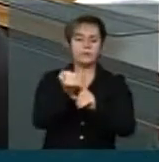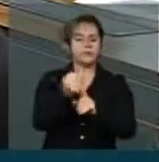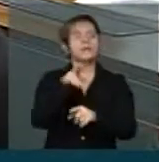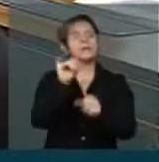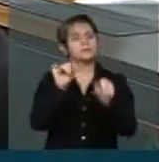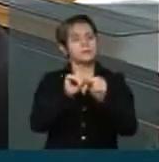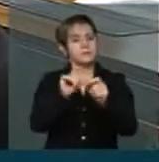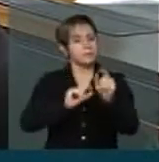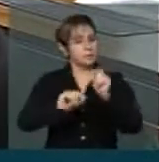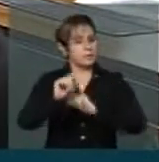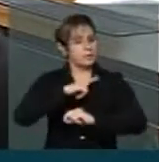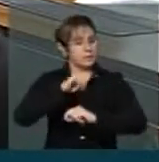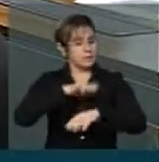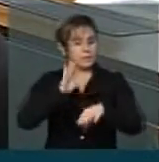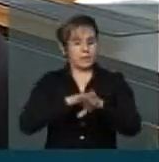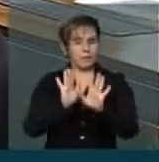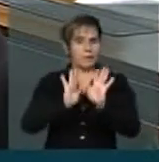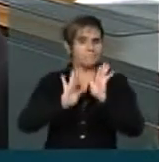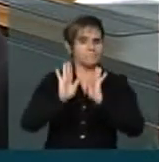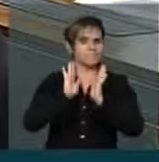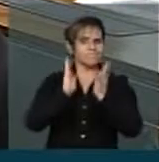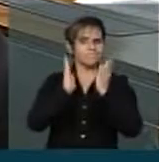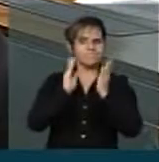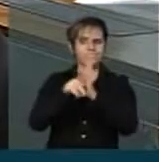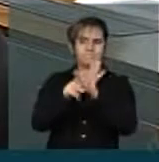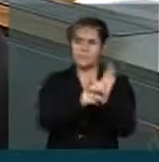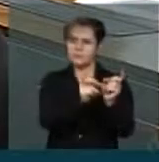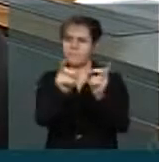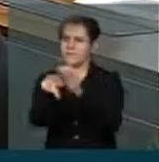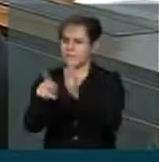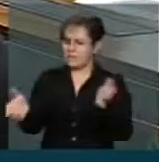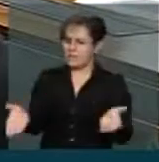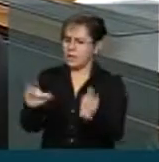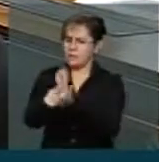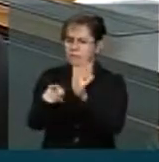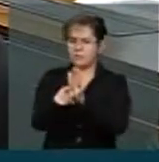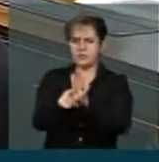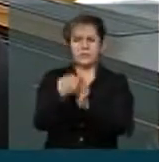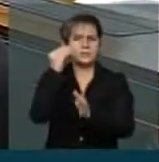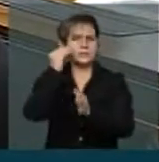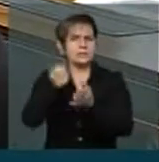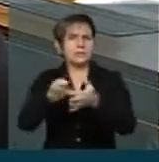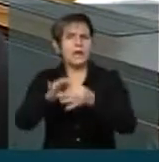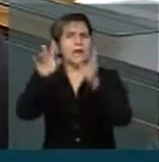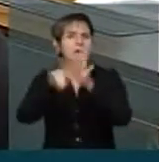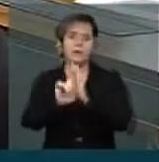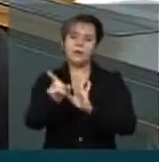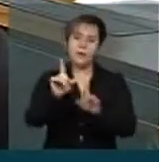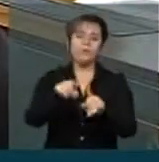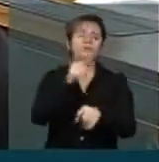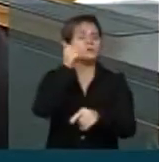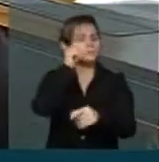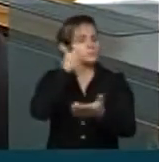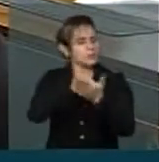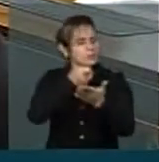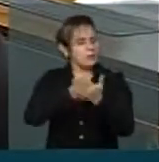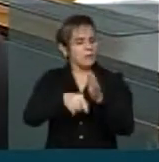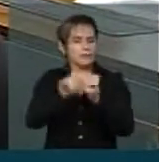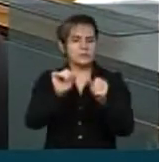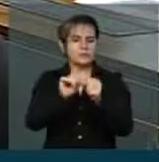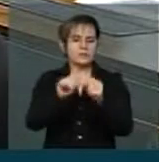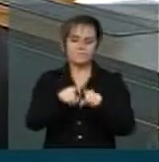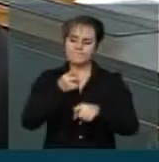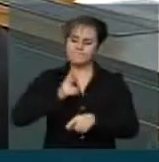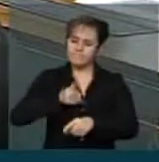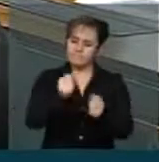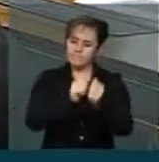que eles tenham mais receio de empurrarem com a barriga, eles vão ser obrigados a fazerem, mas se o crescimento continuar nessa